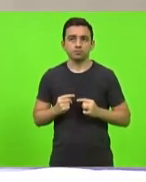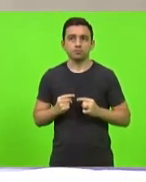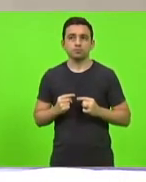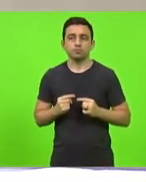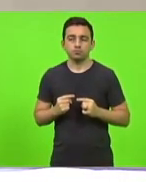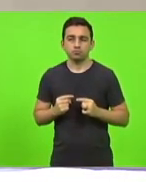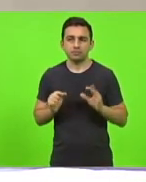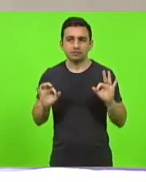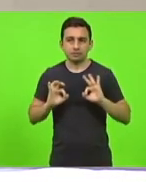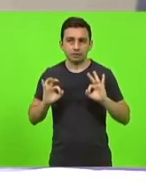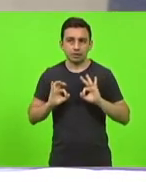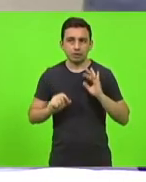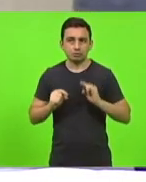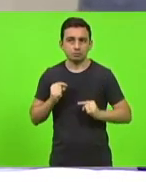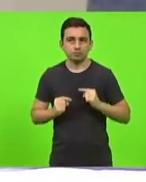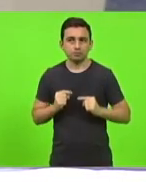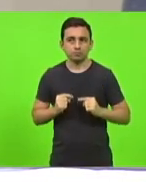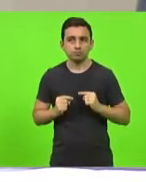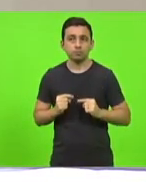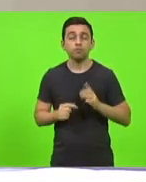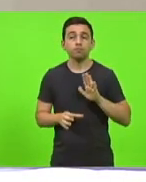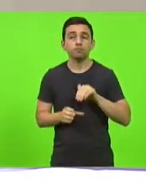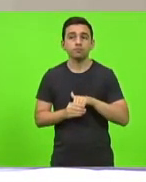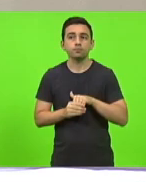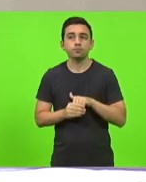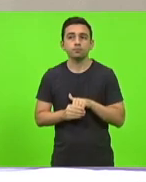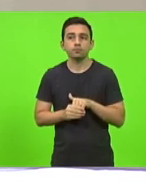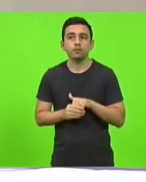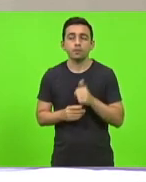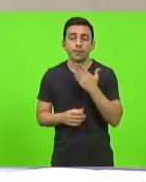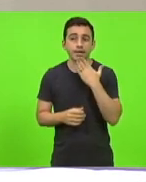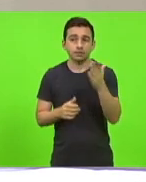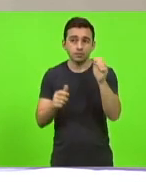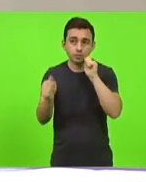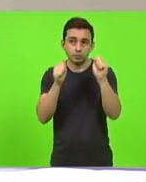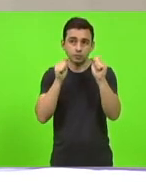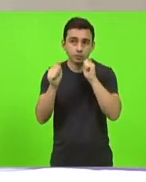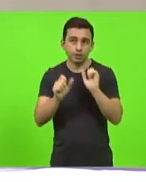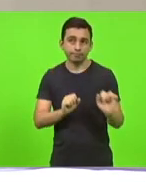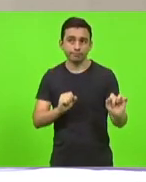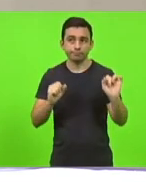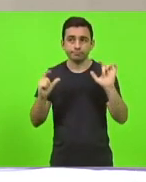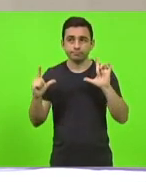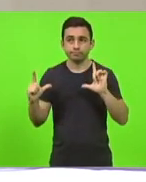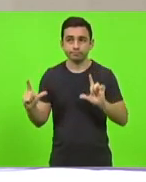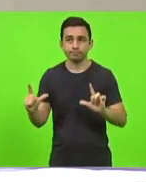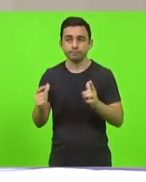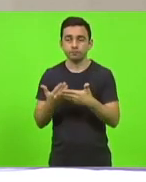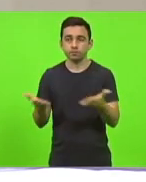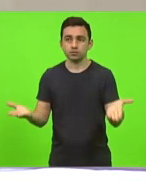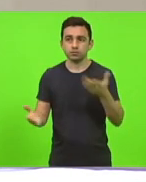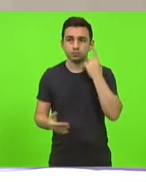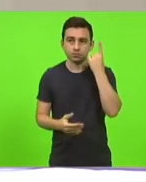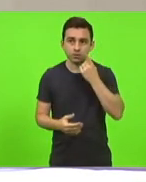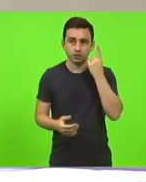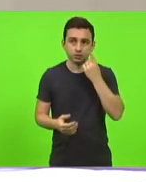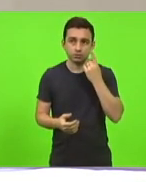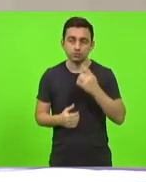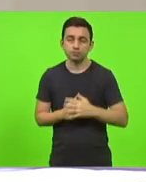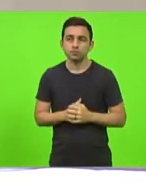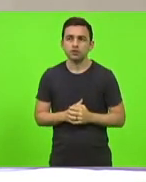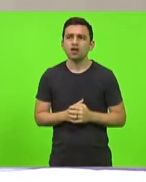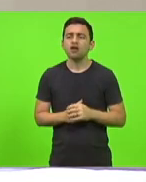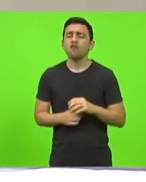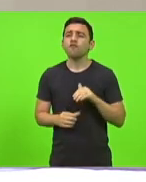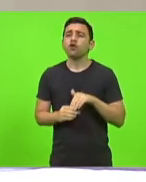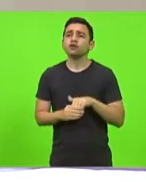Não havendo quem queira discutir, em votação, peço assessoria que abra o painel para que os senhores e senhoras deputados possam exercer seu direito de voto. Quem vota